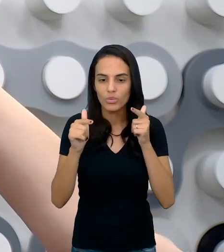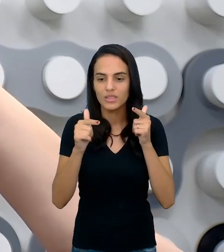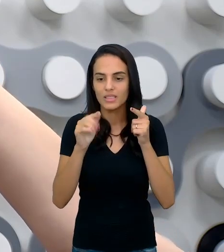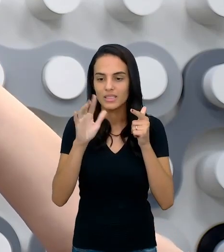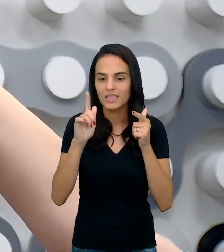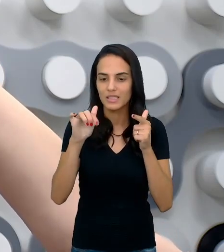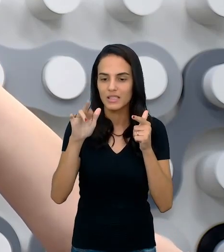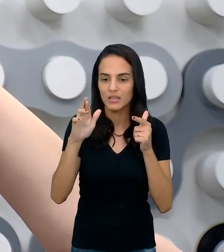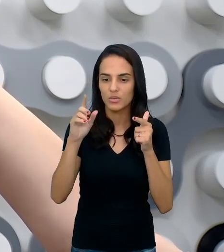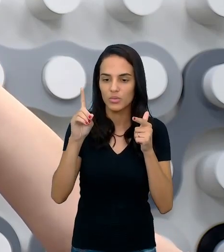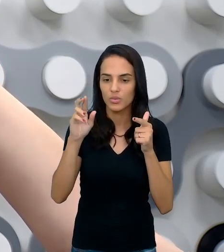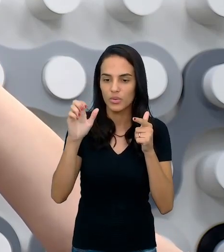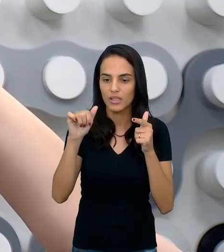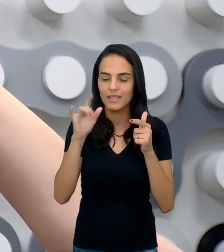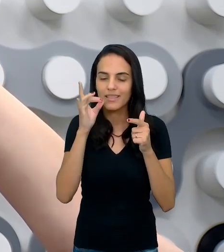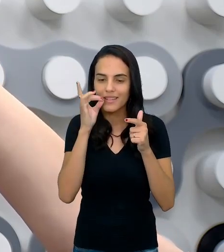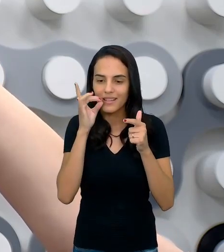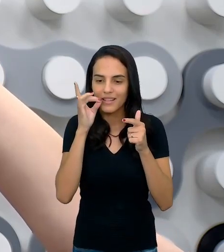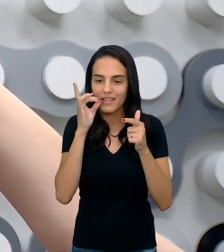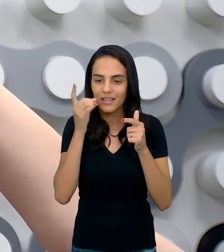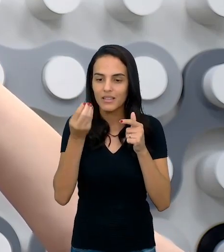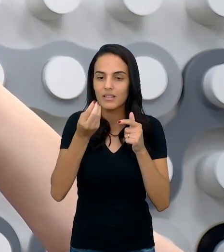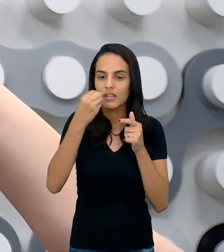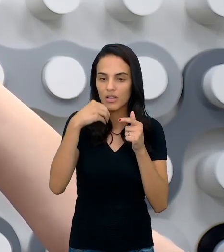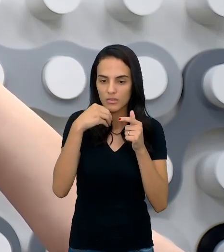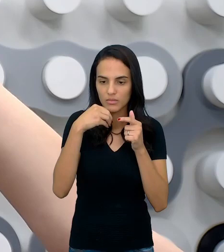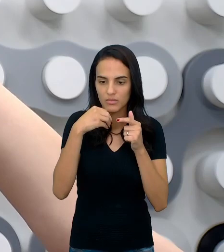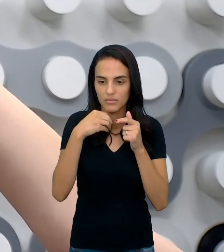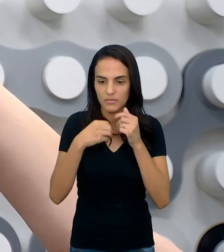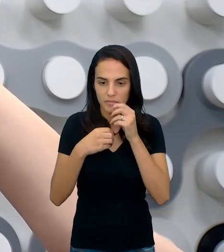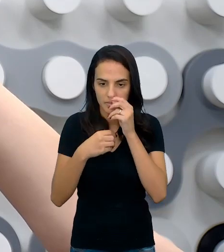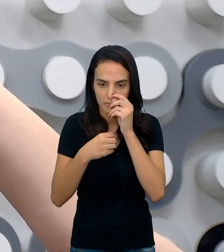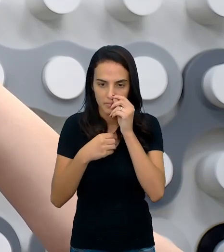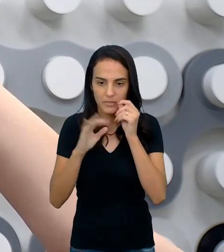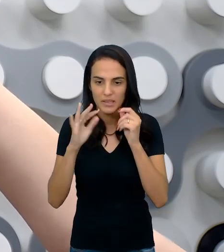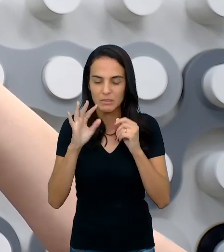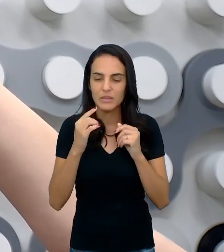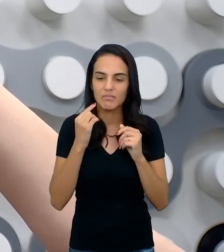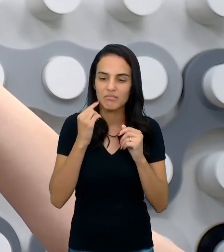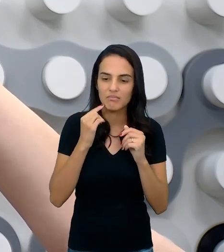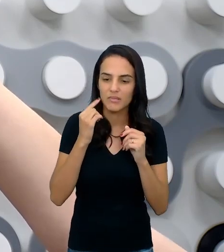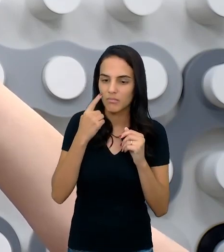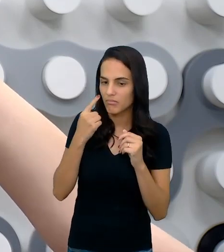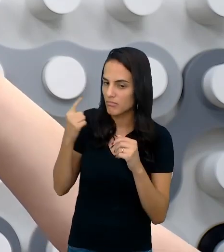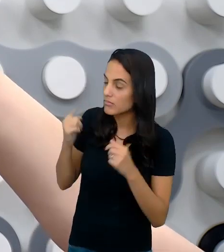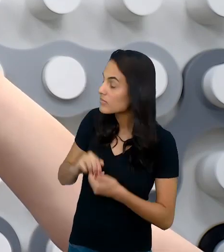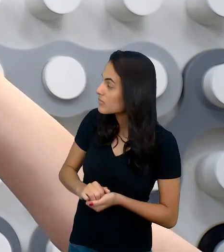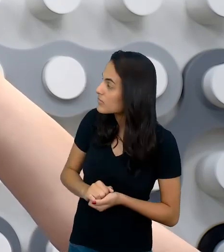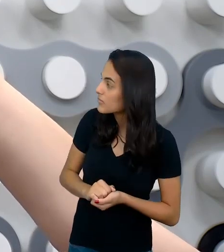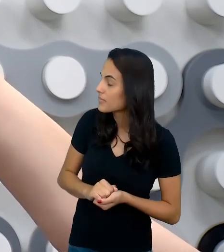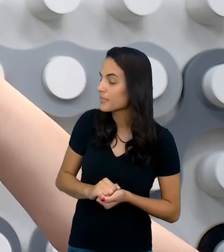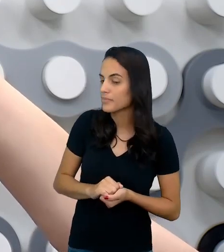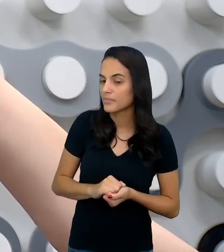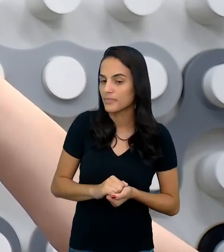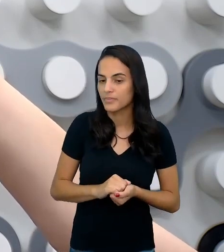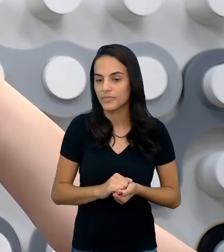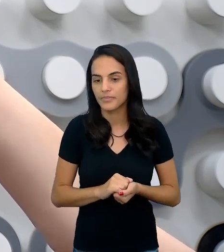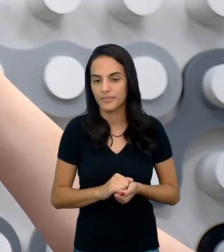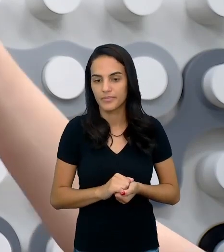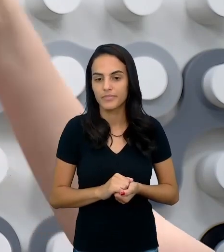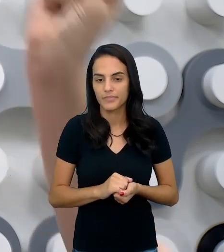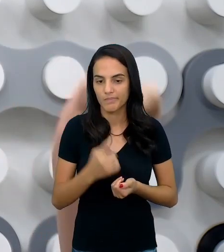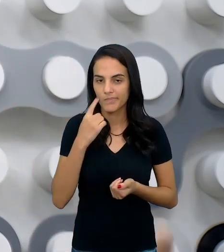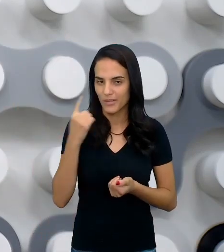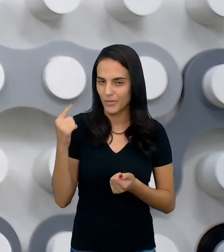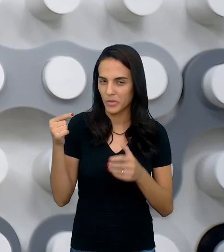salivares mais aqui para dentro da boca, né, na parte aqui de baixo da boca, onde está aqui meu dedo